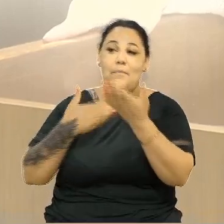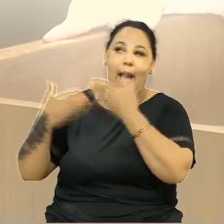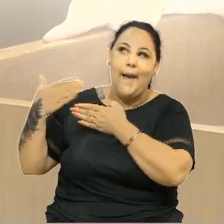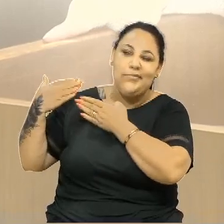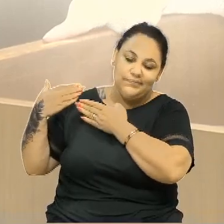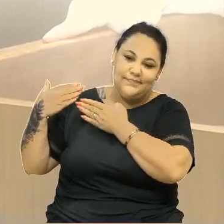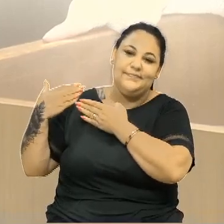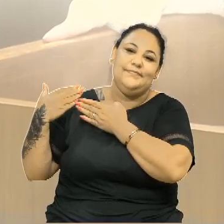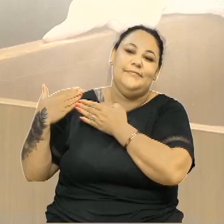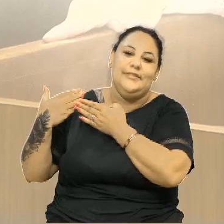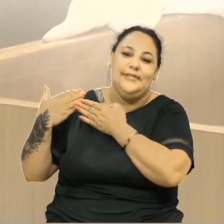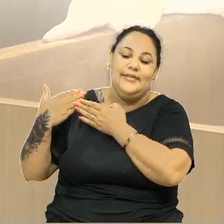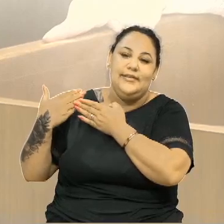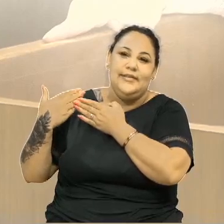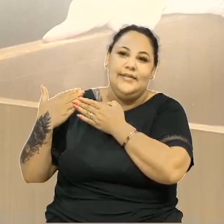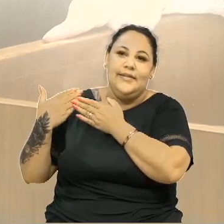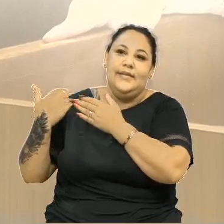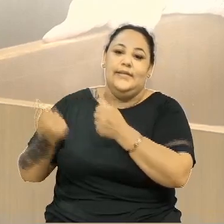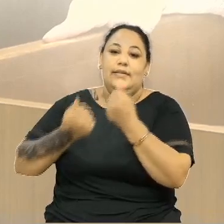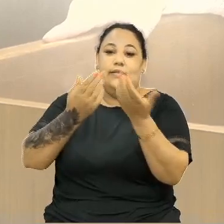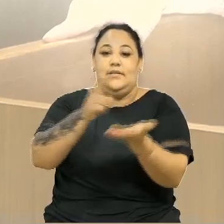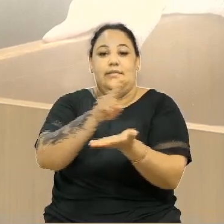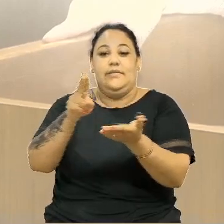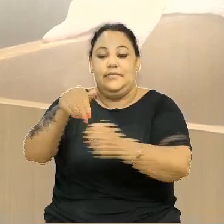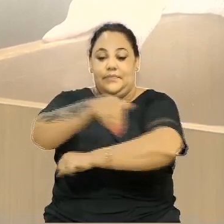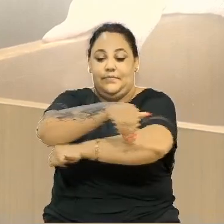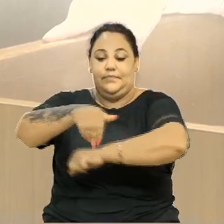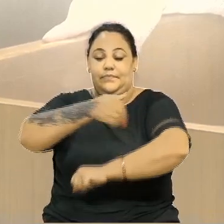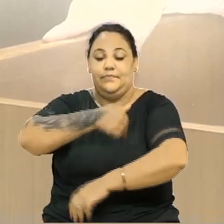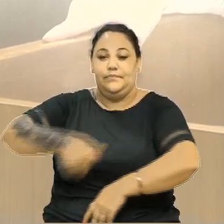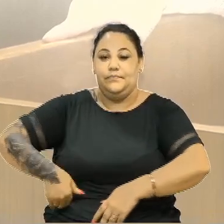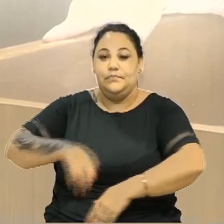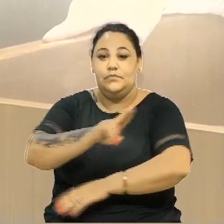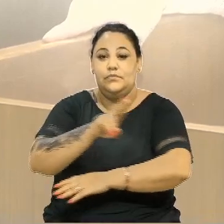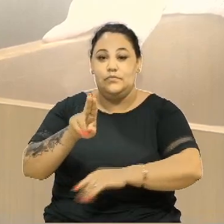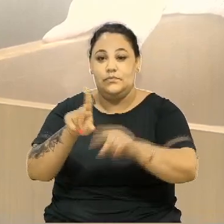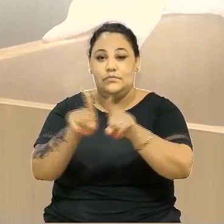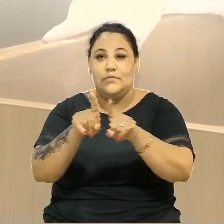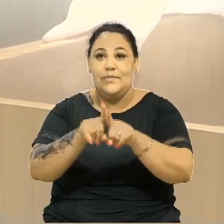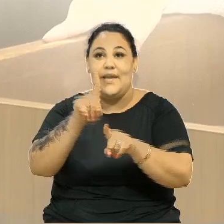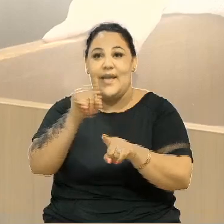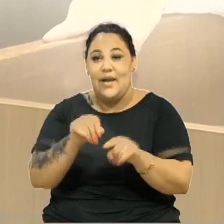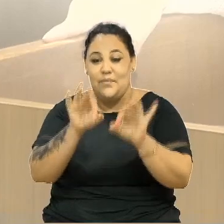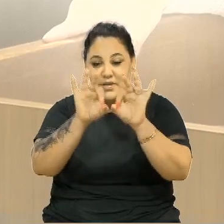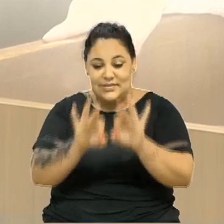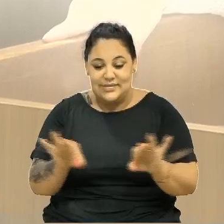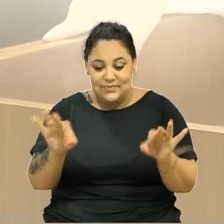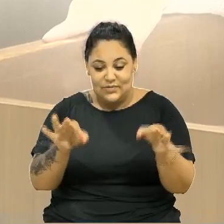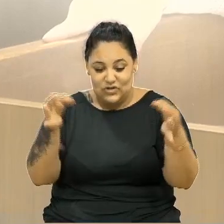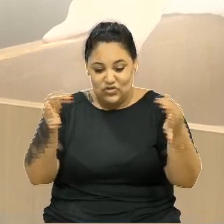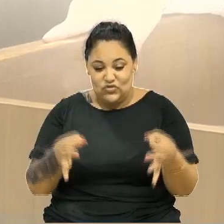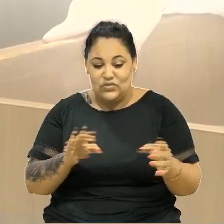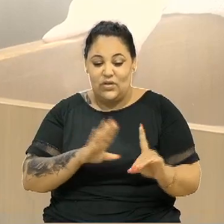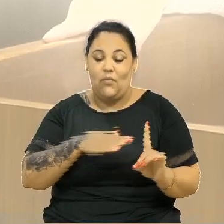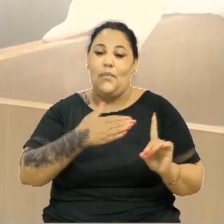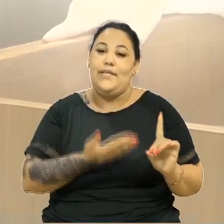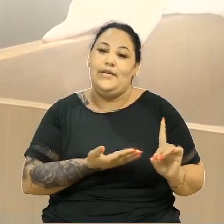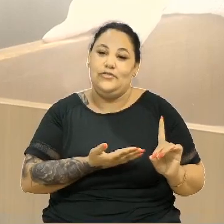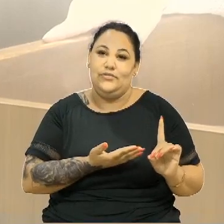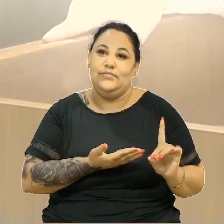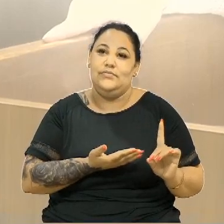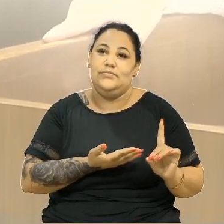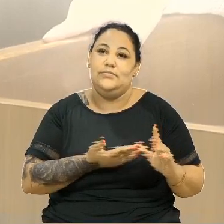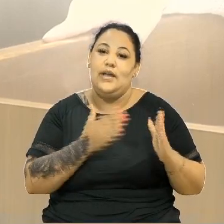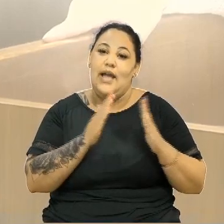A denominação desta via pública com seu nome é uma singela e justa homenagem desta casa a